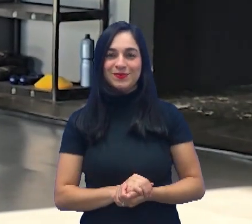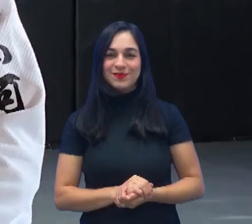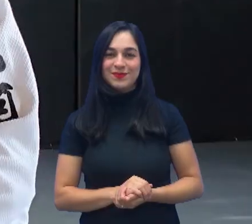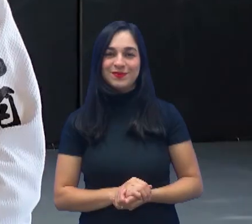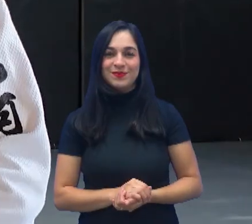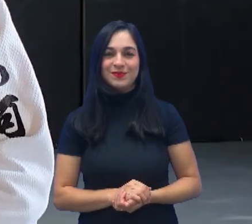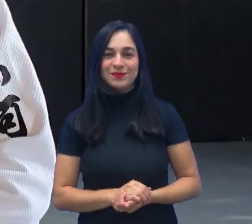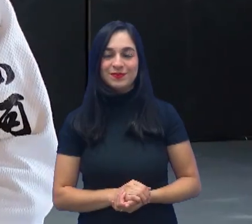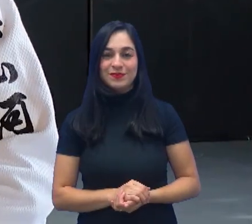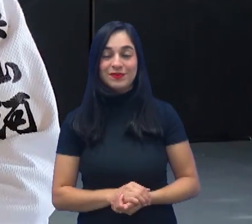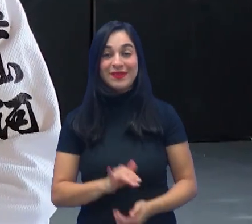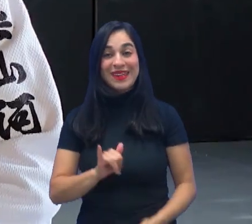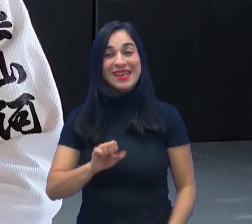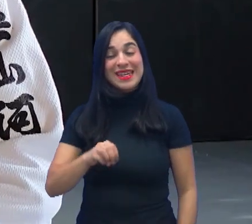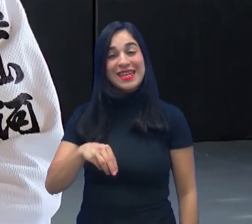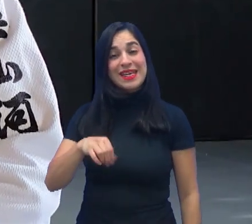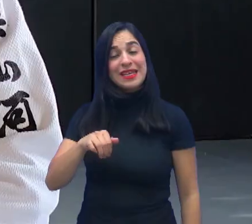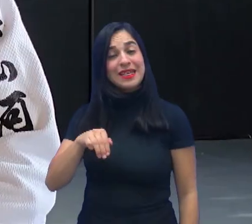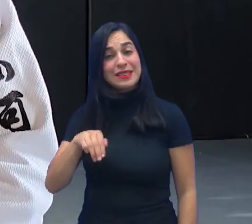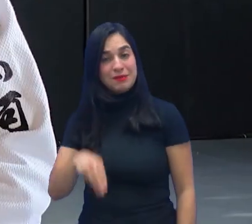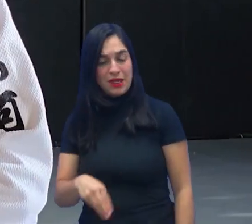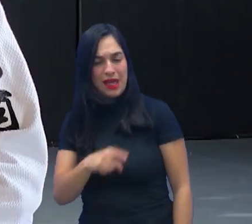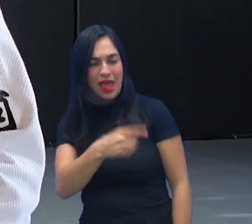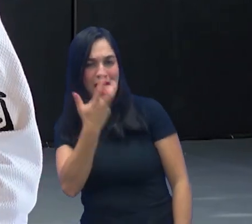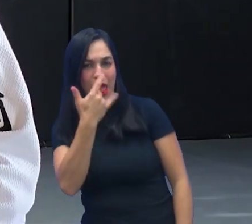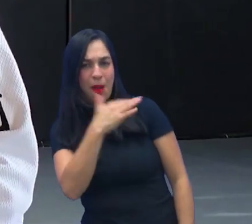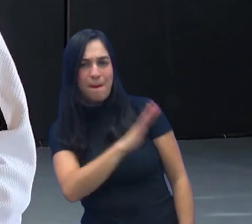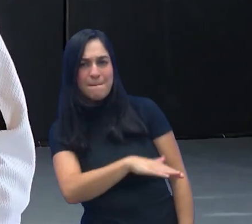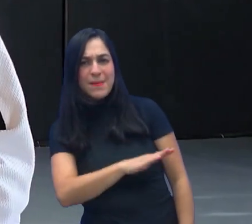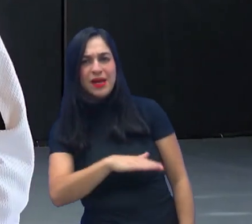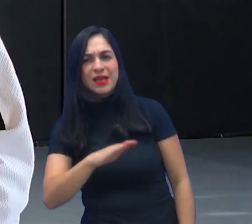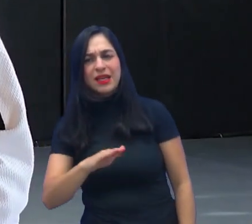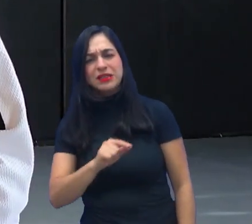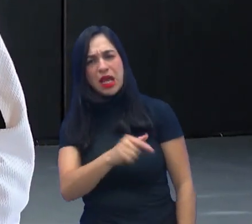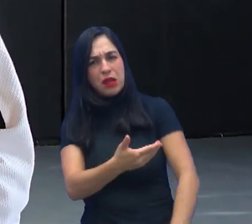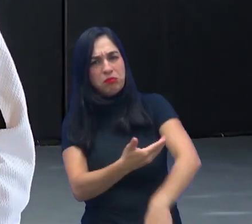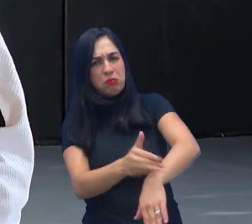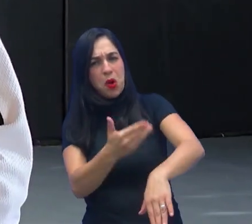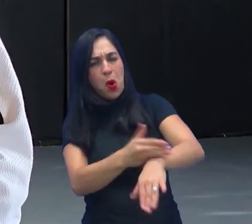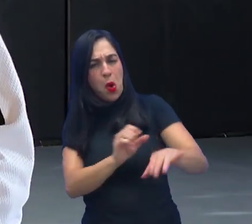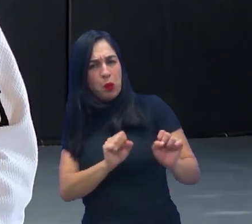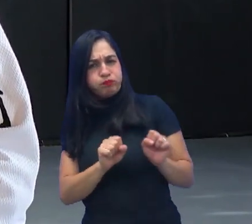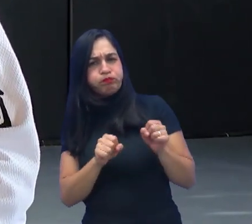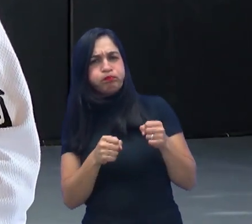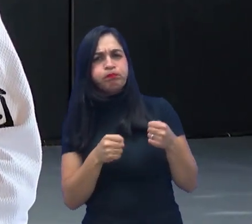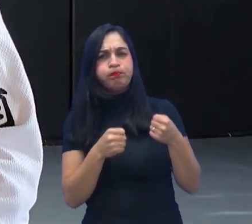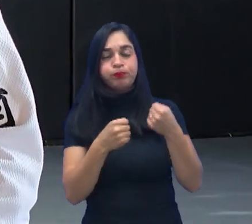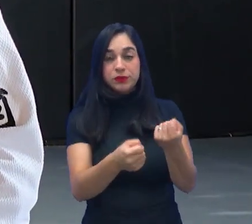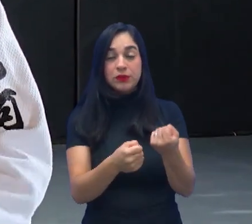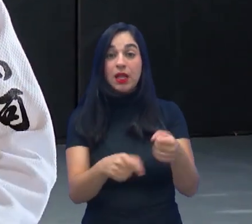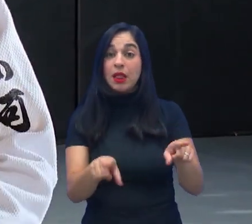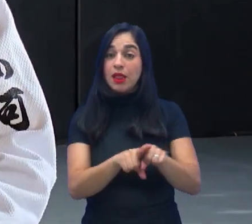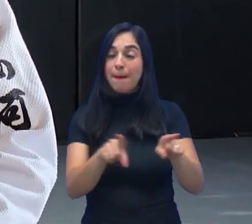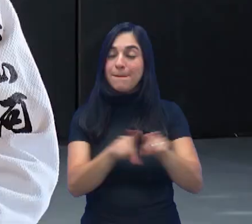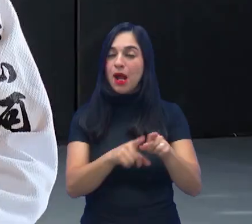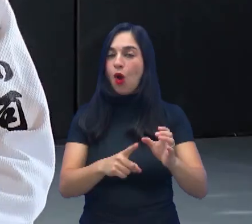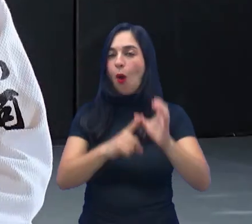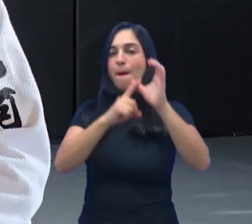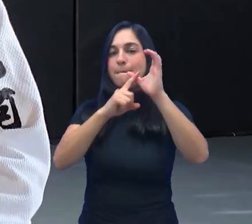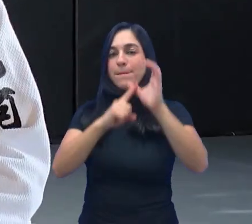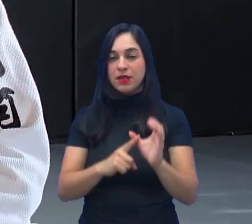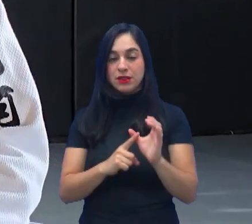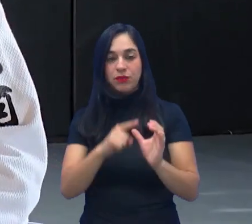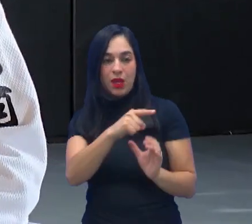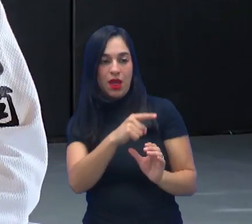A Yasmin é uma criança que se destaca nos treinos, né? Não só nos treinos, mas também nas competições. Que ela é na academia, ela é